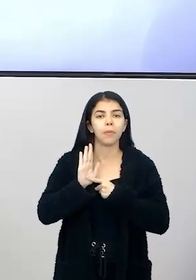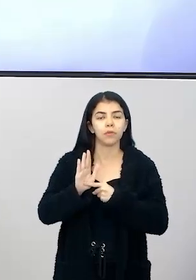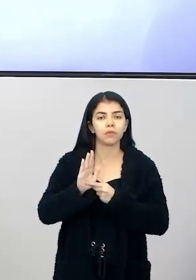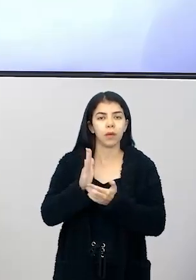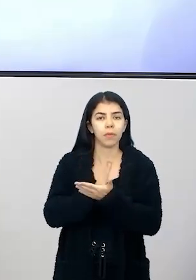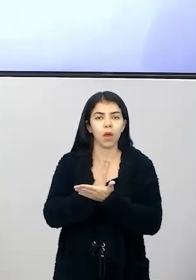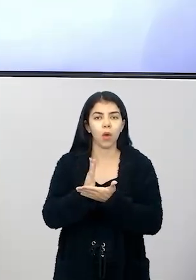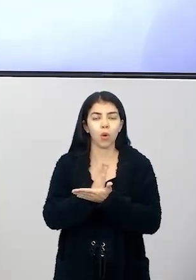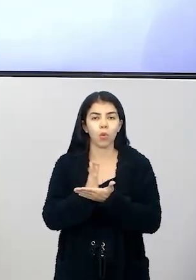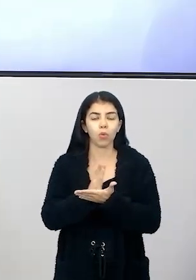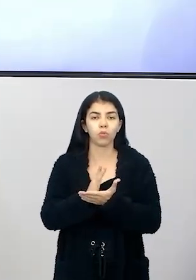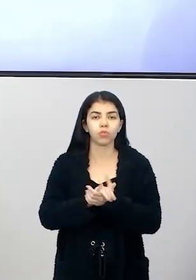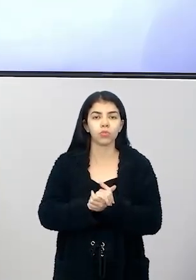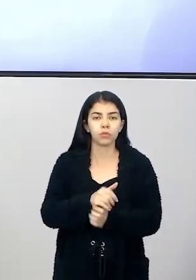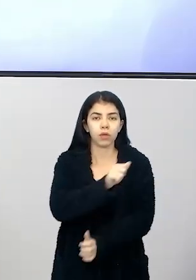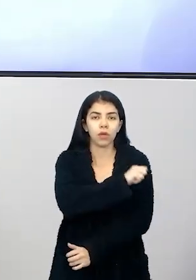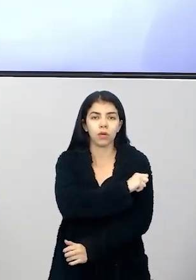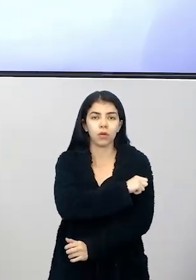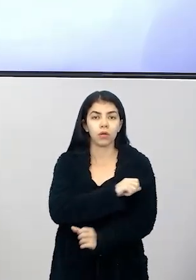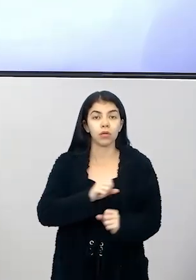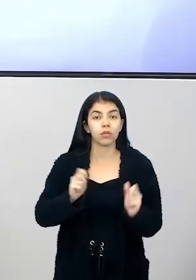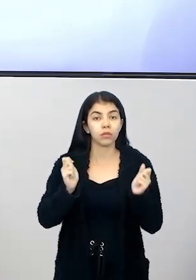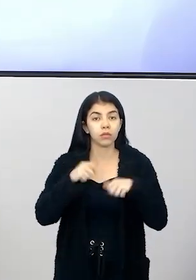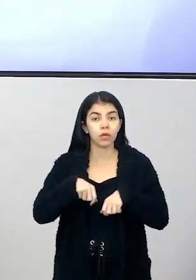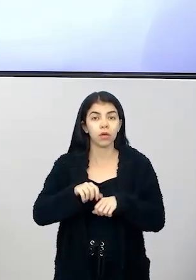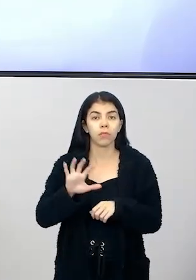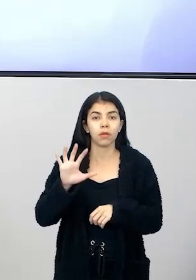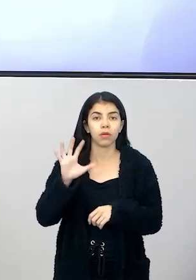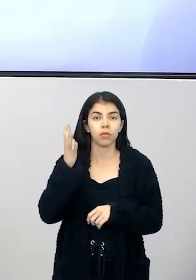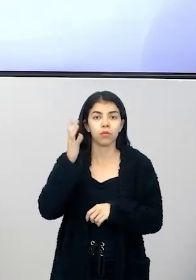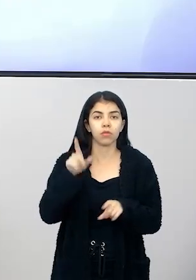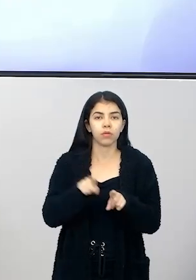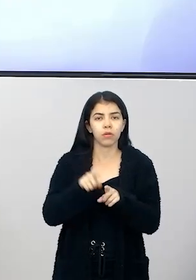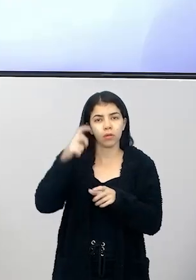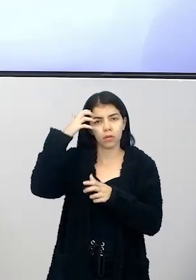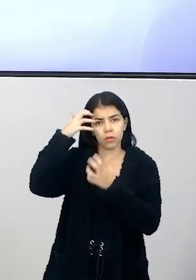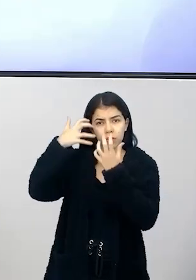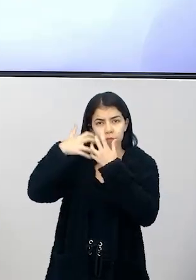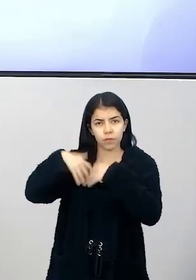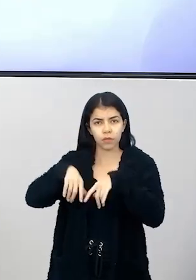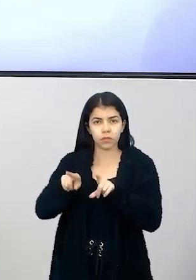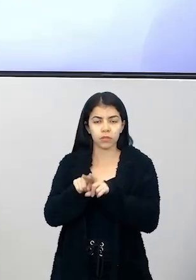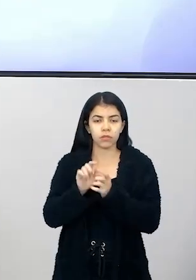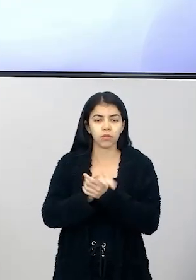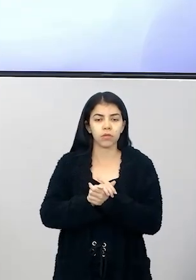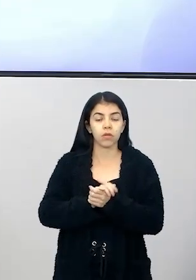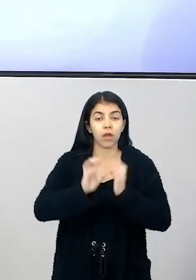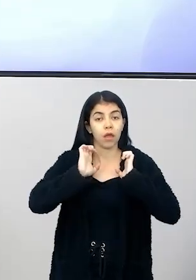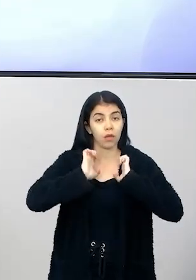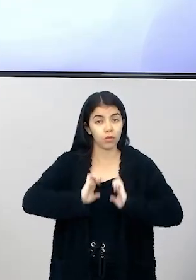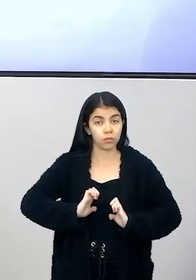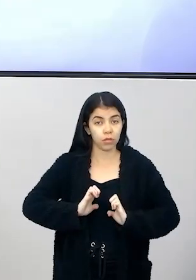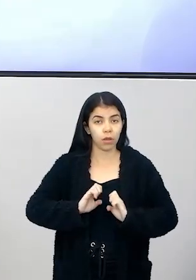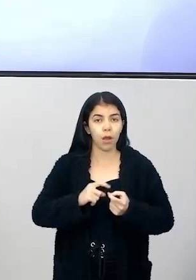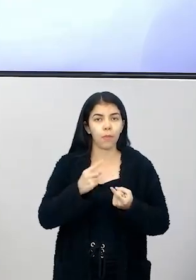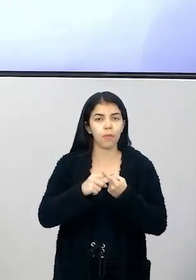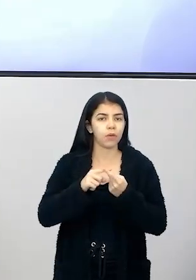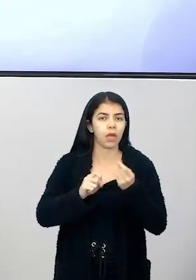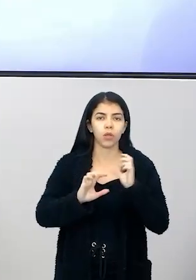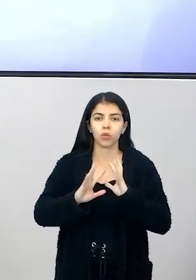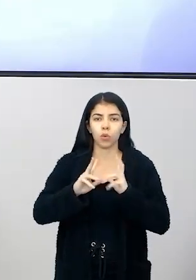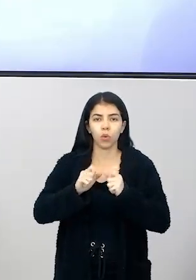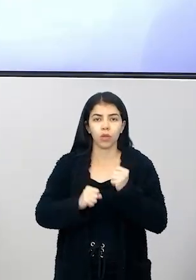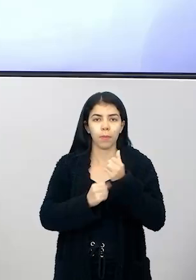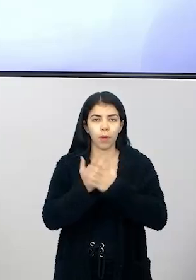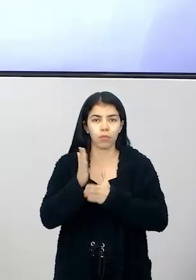os estudantes que isso precisa ocorrer de uma forma reflexiva, ética, né, porque toda essa produção ela